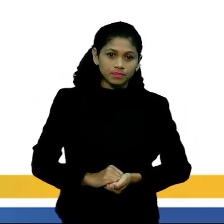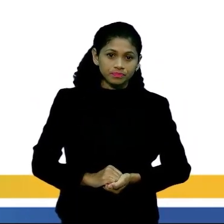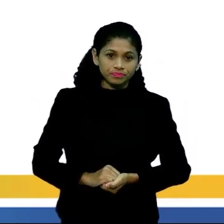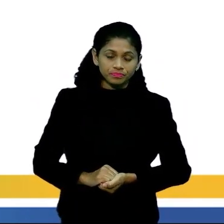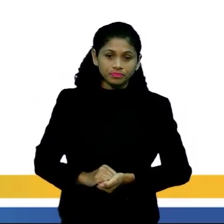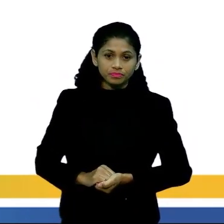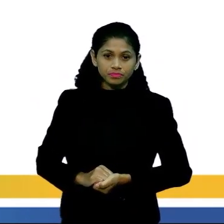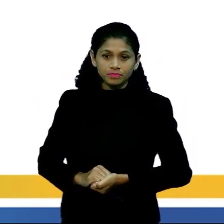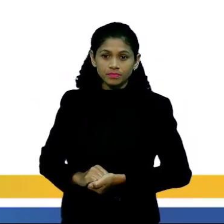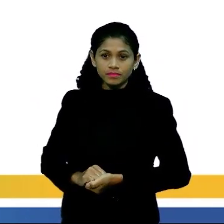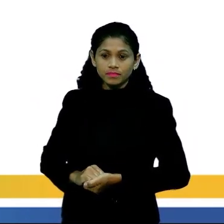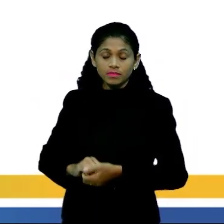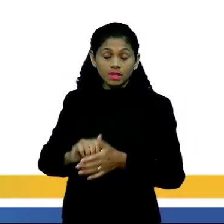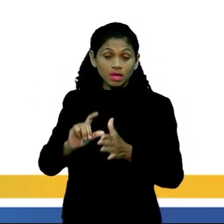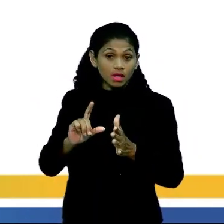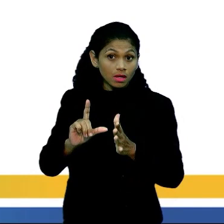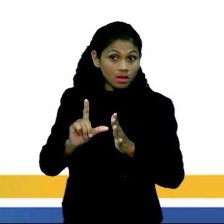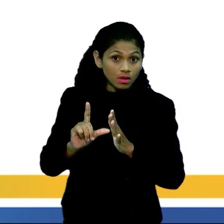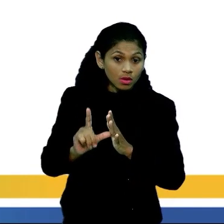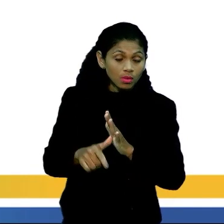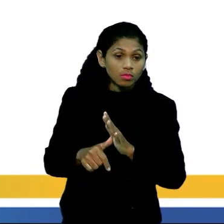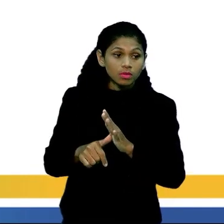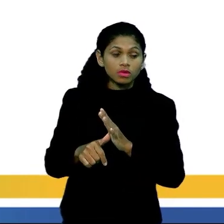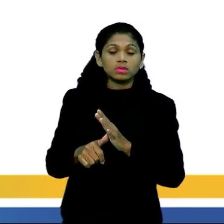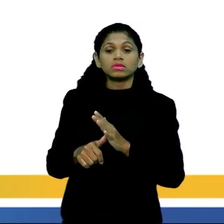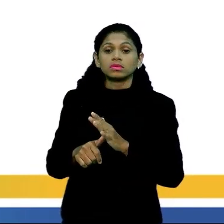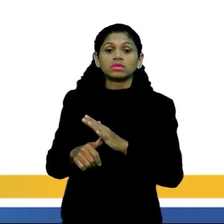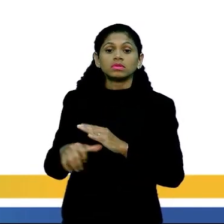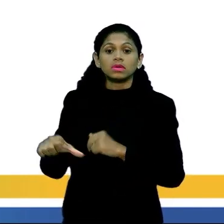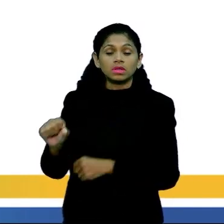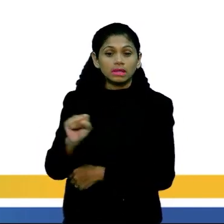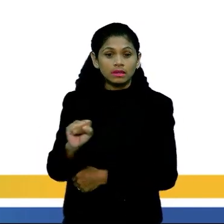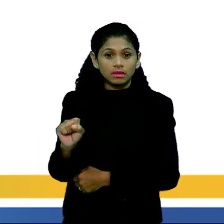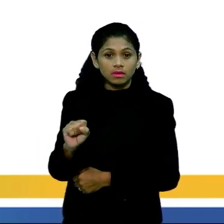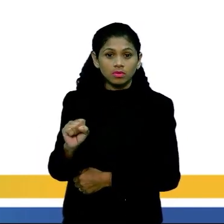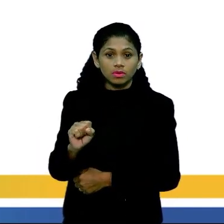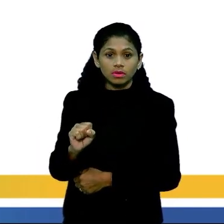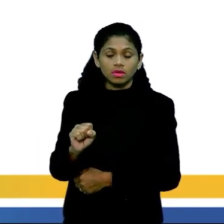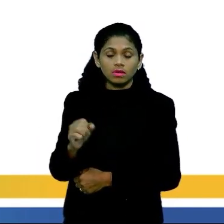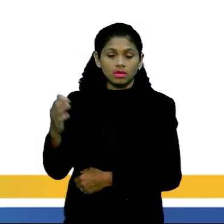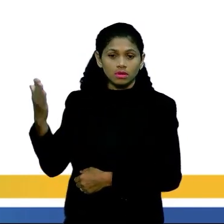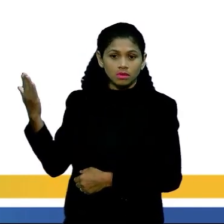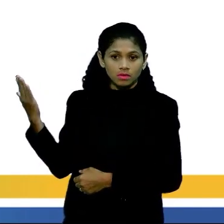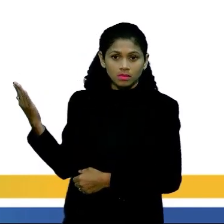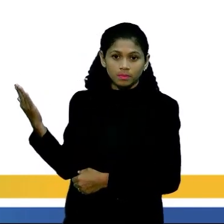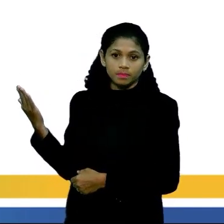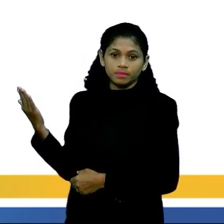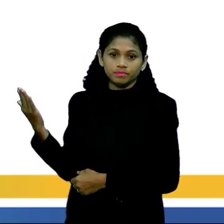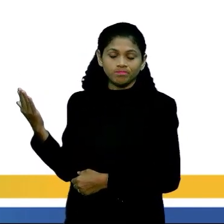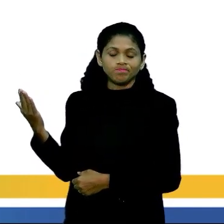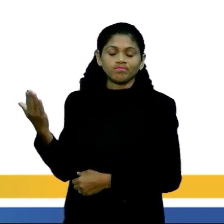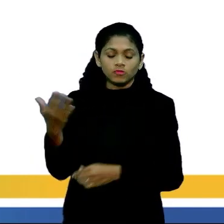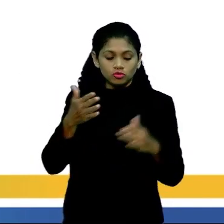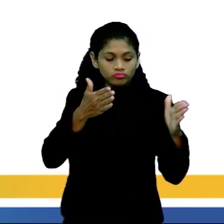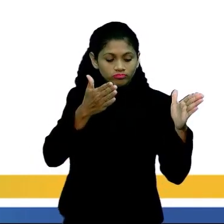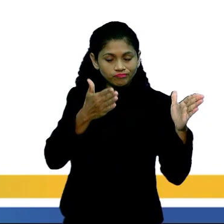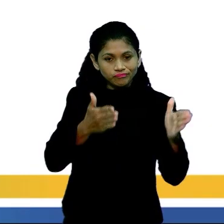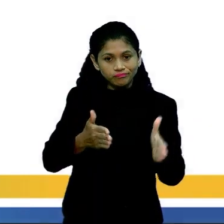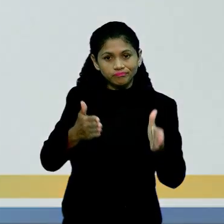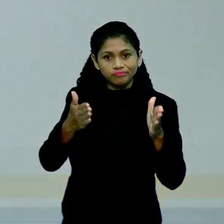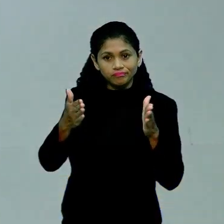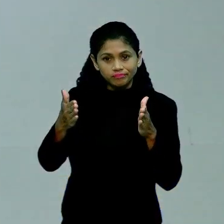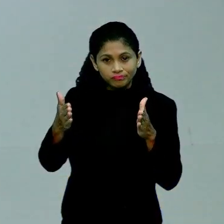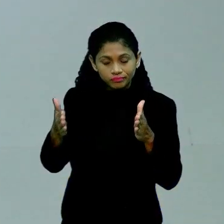Próximo método de separação de mistura é a decantação ou a flotação. São processos